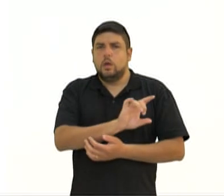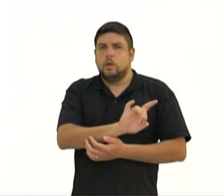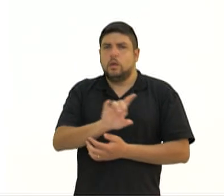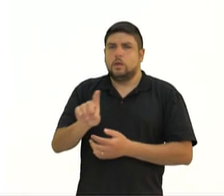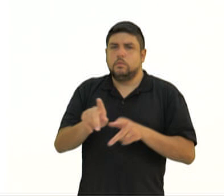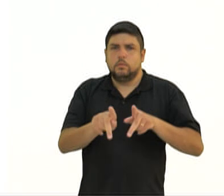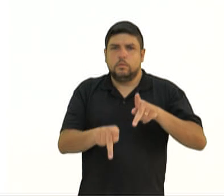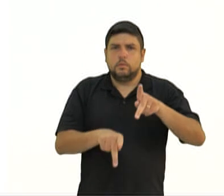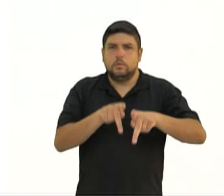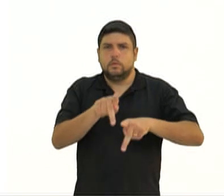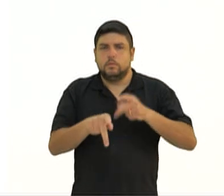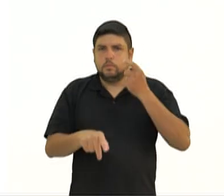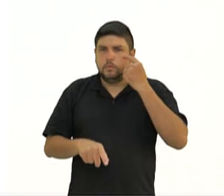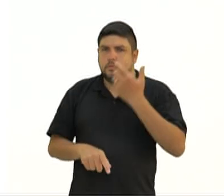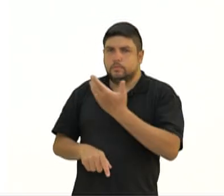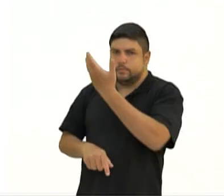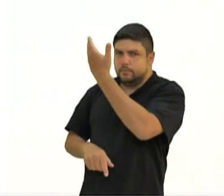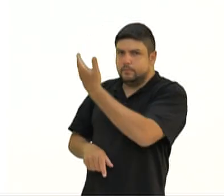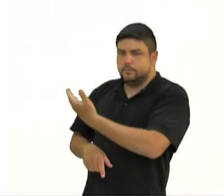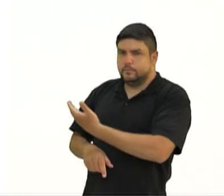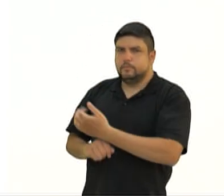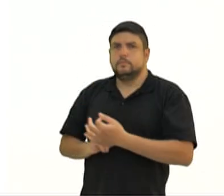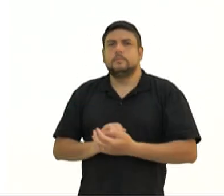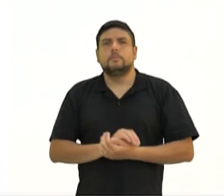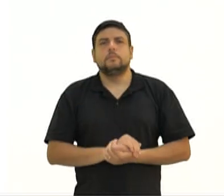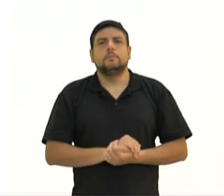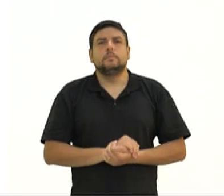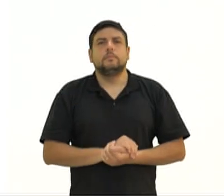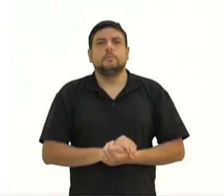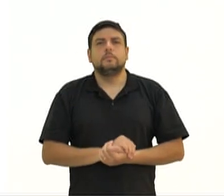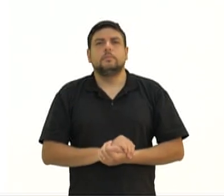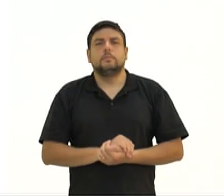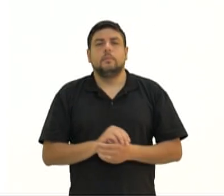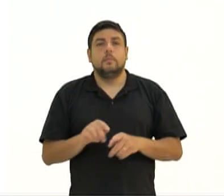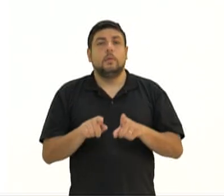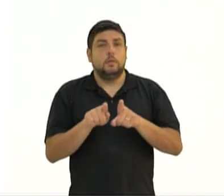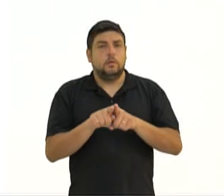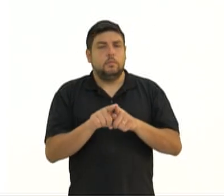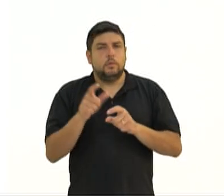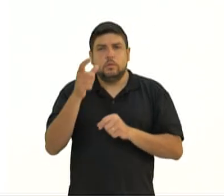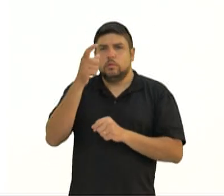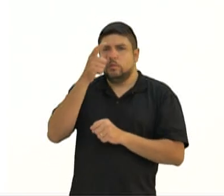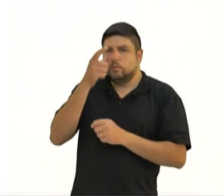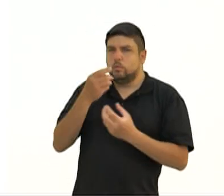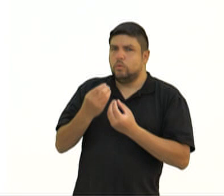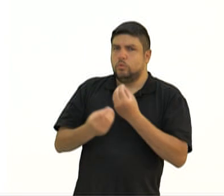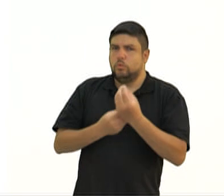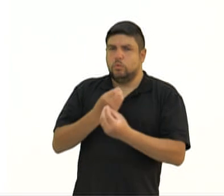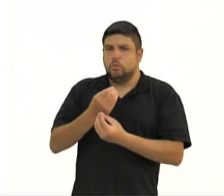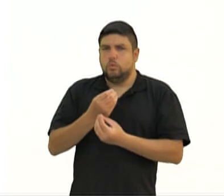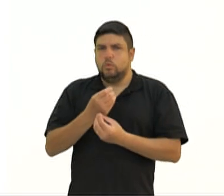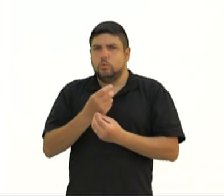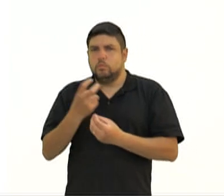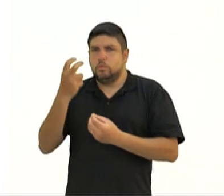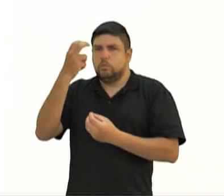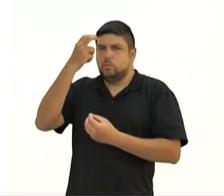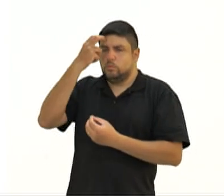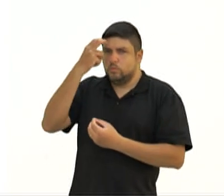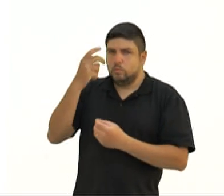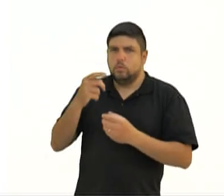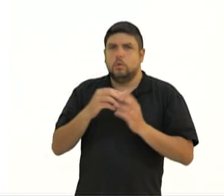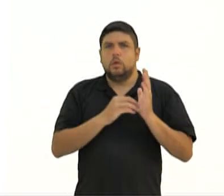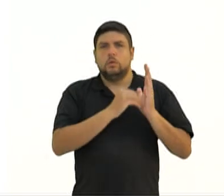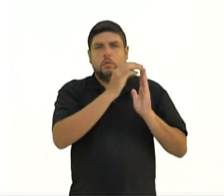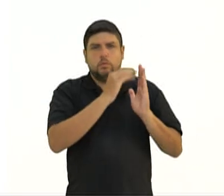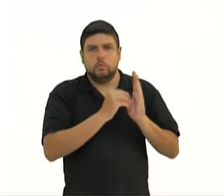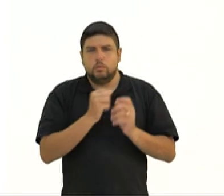tiahuanacos, ximus e incas. Nós vamos ver então as manifestações culturais, arquitetura, escultura, pintura